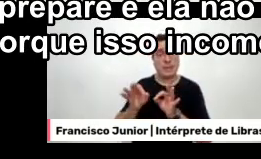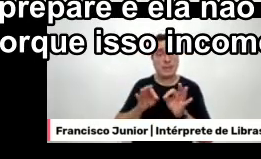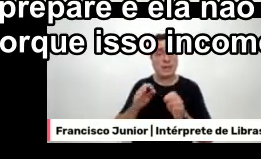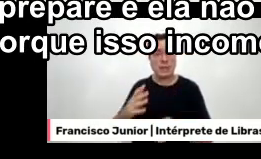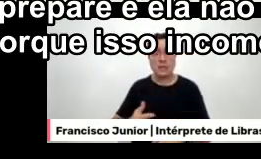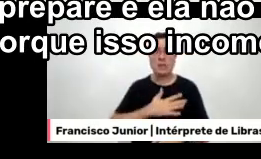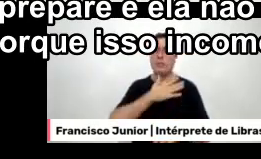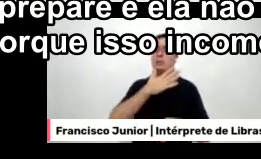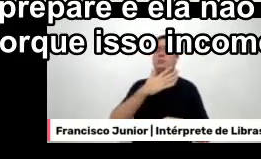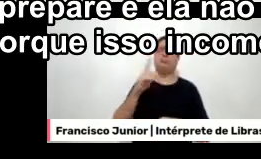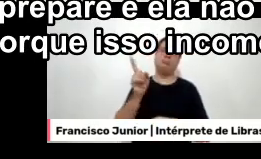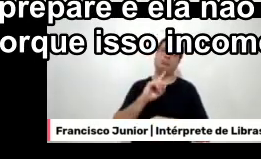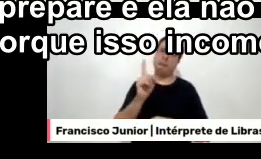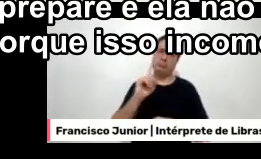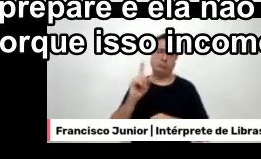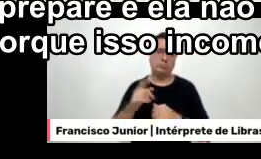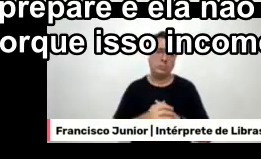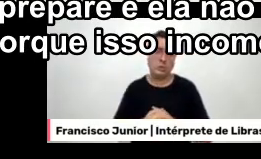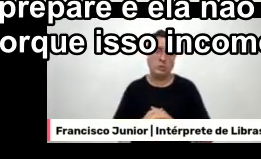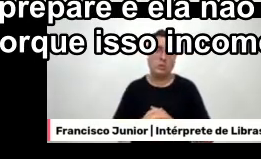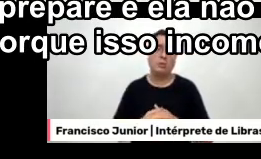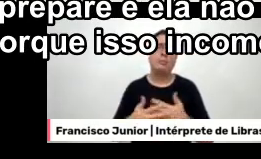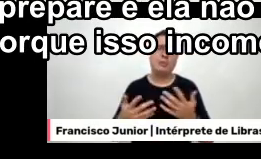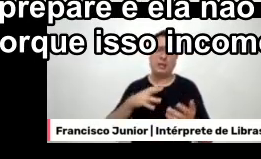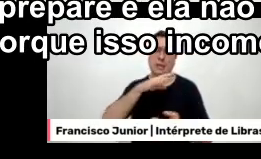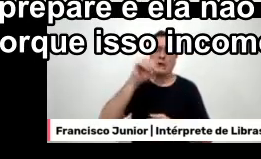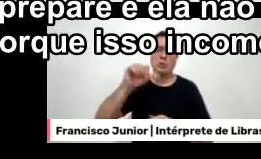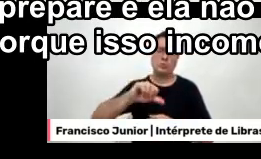de surpresa, porque isso incomoda.